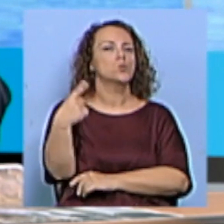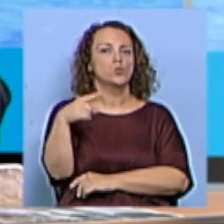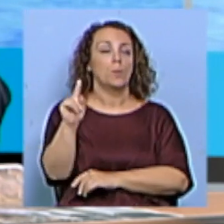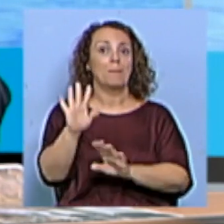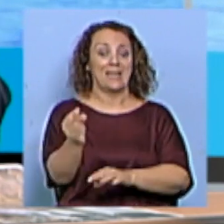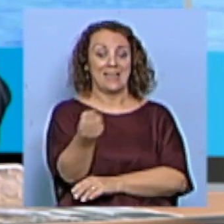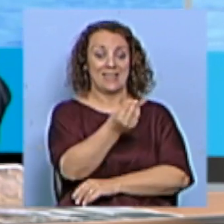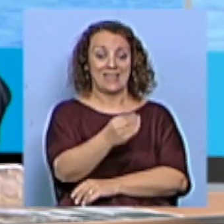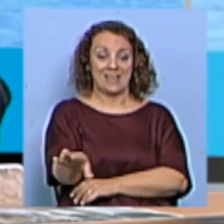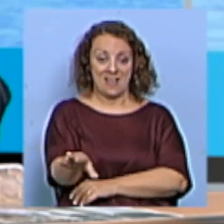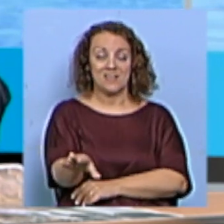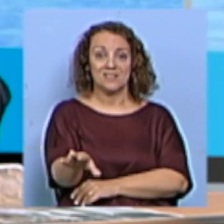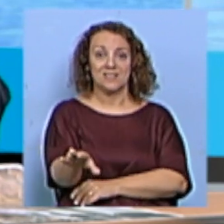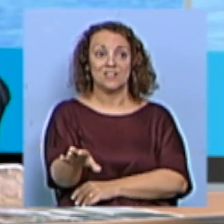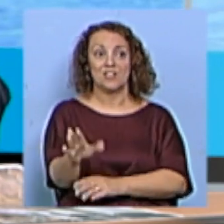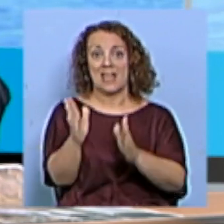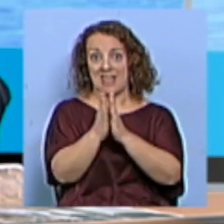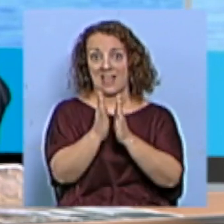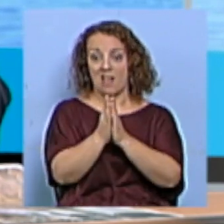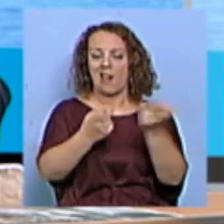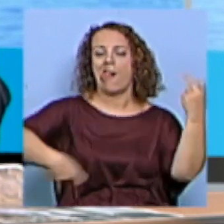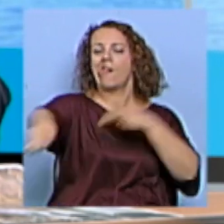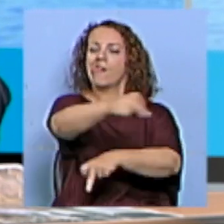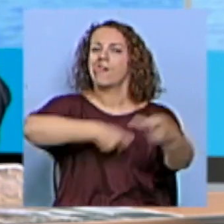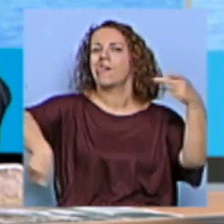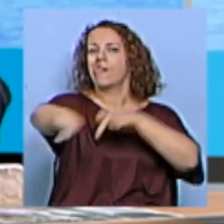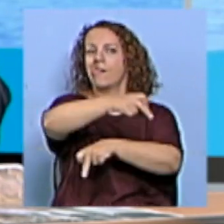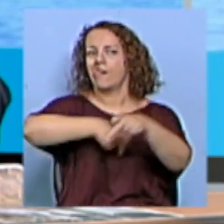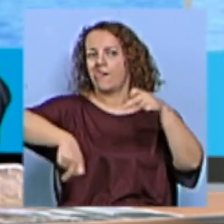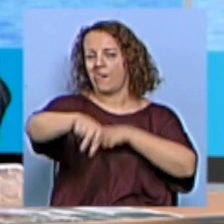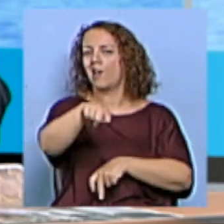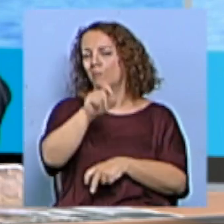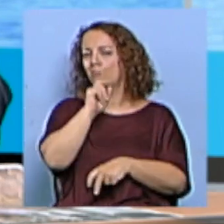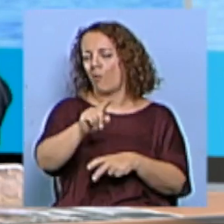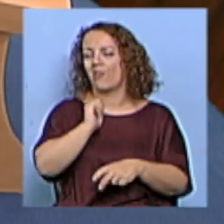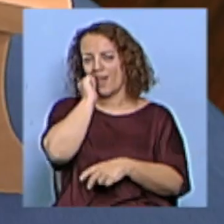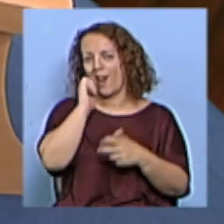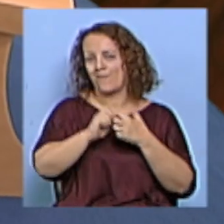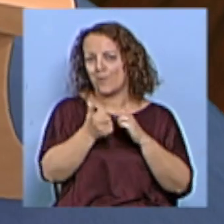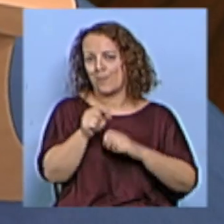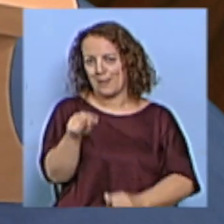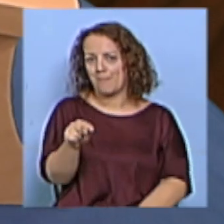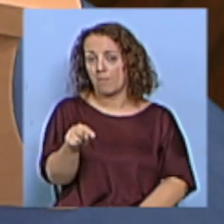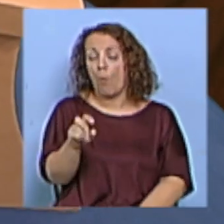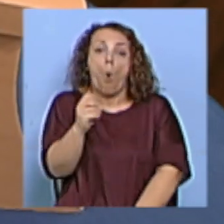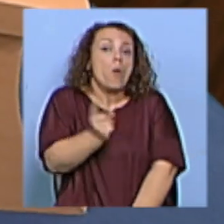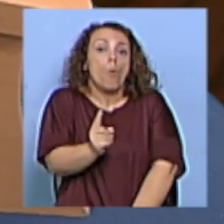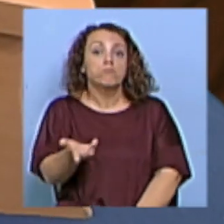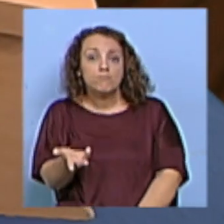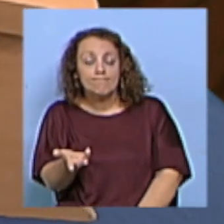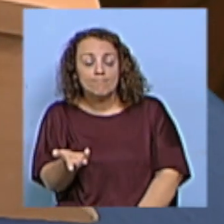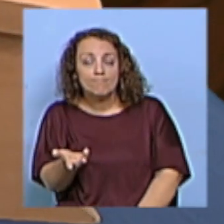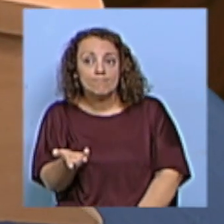crianças a circularem num espaço fechado, numa igreja, pode ser um grave problema. E, portanto, ou não que